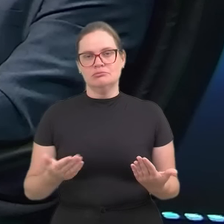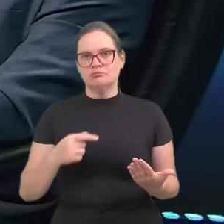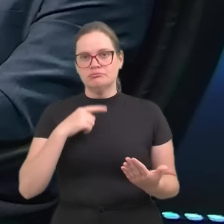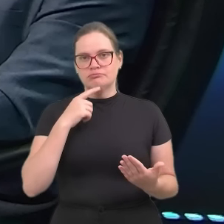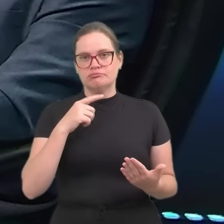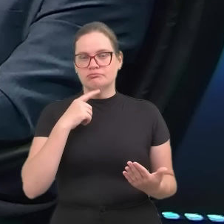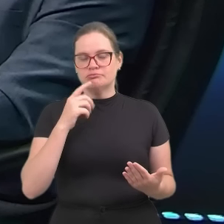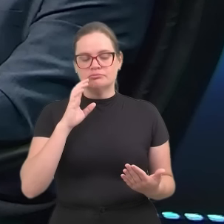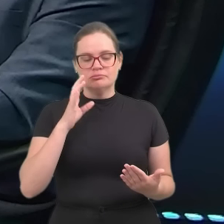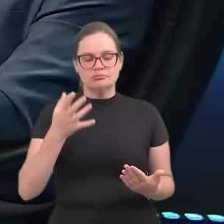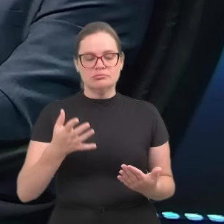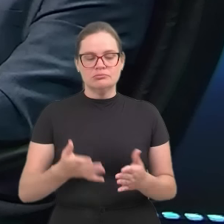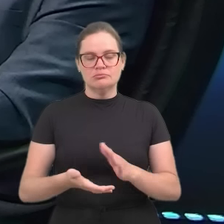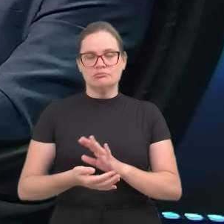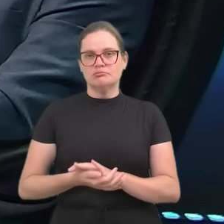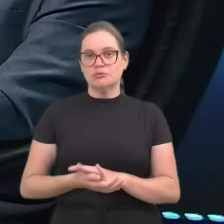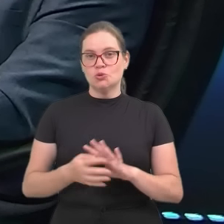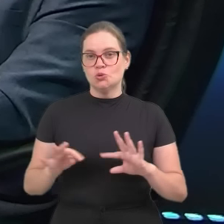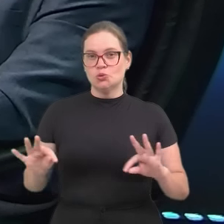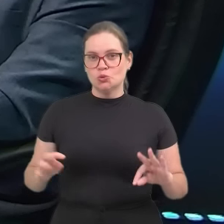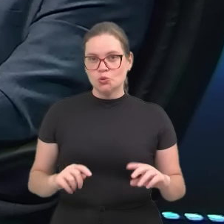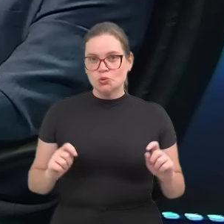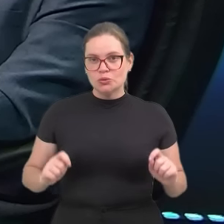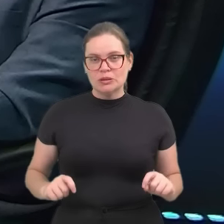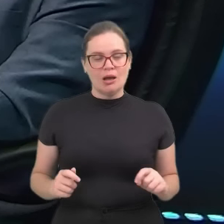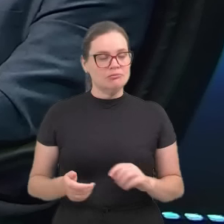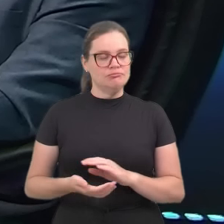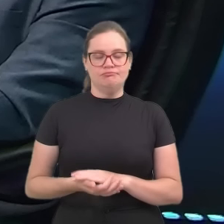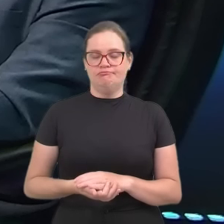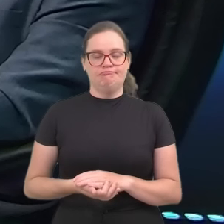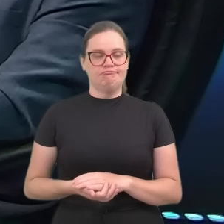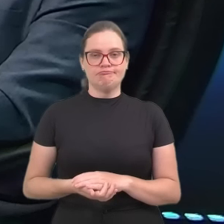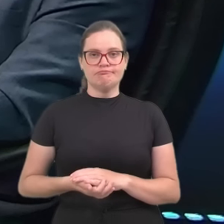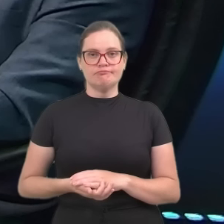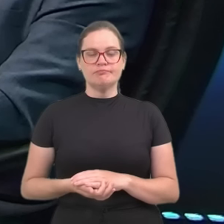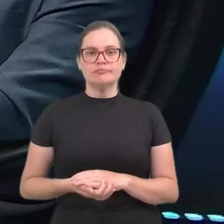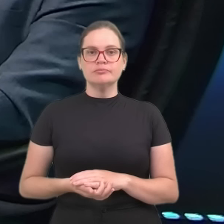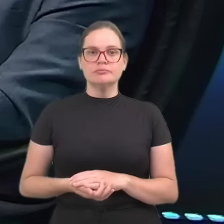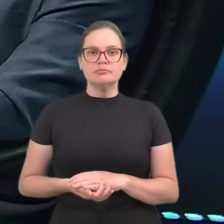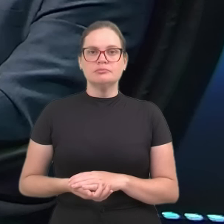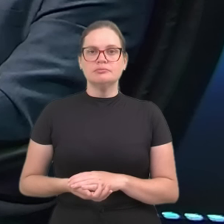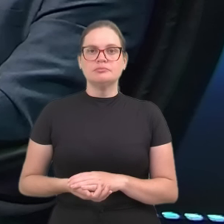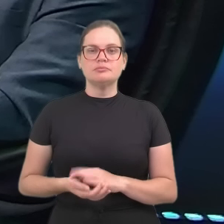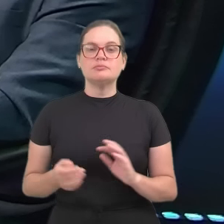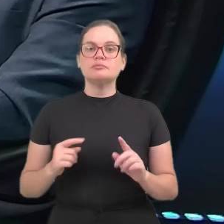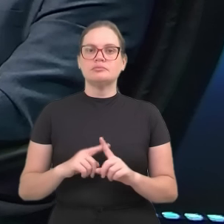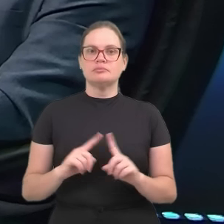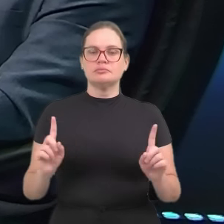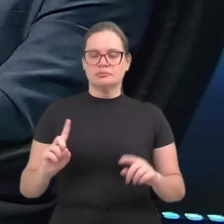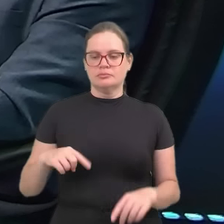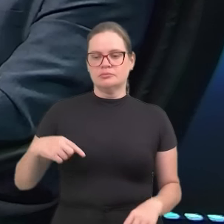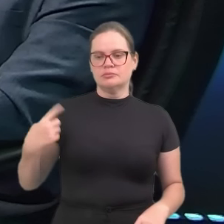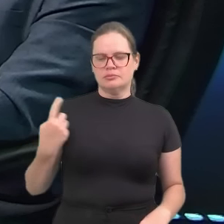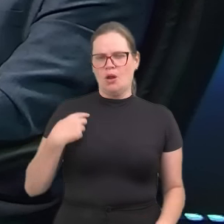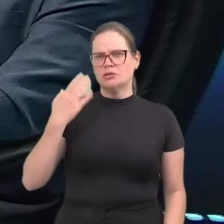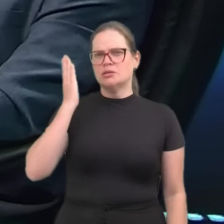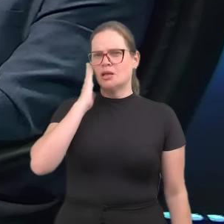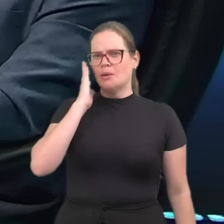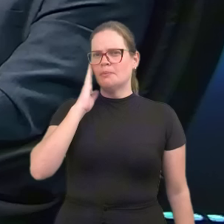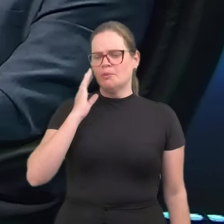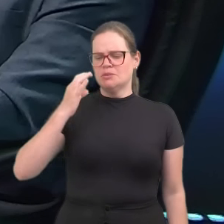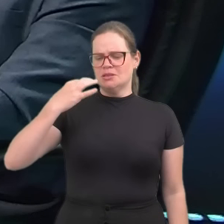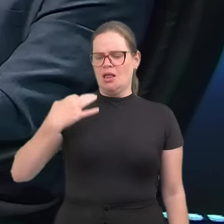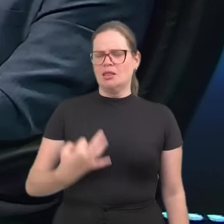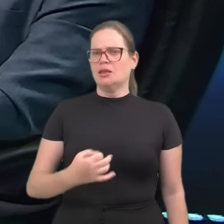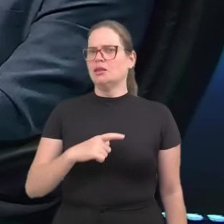de um engenheiro, mas nem sempre ele consegue resolver. Mas uma coisa nós sabemos, o Senhor